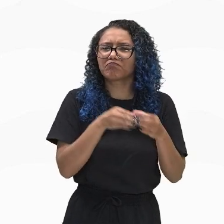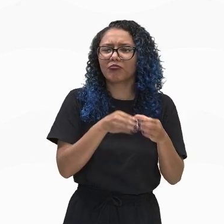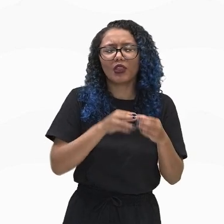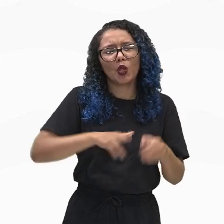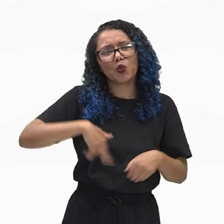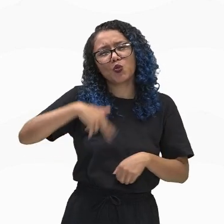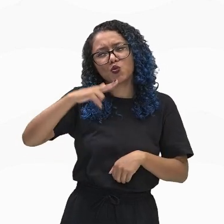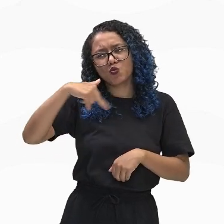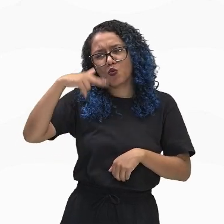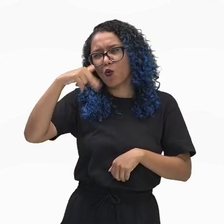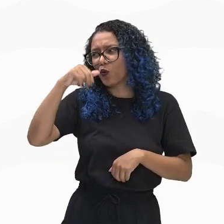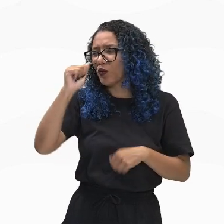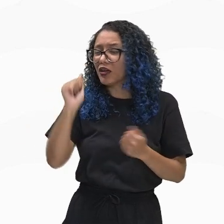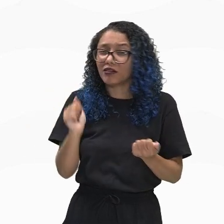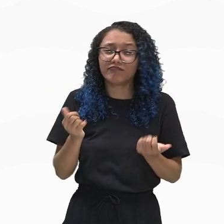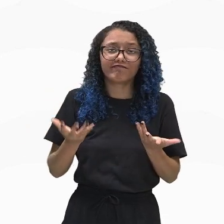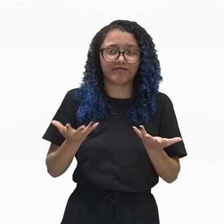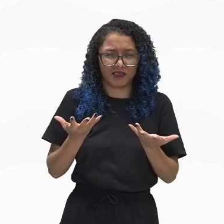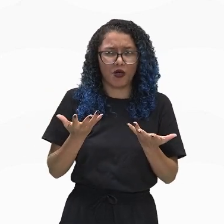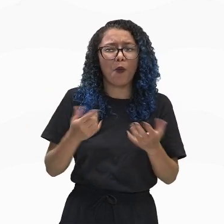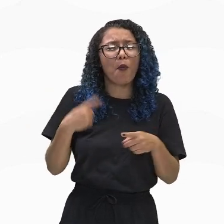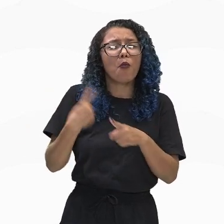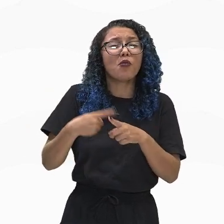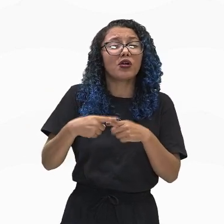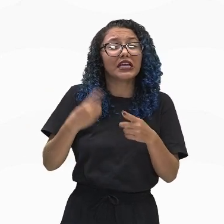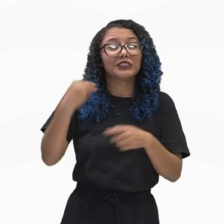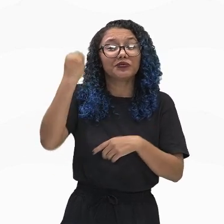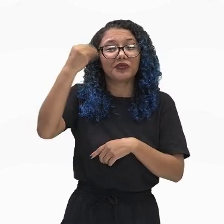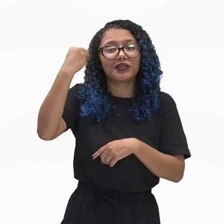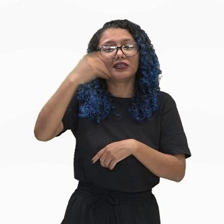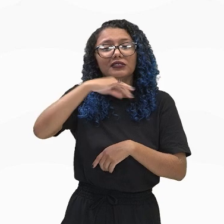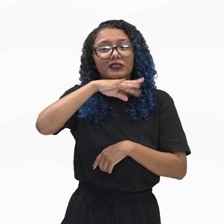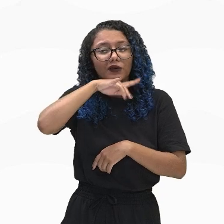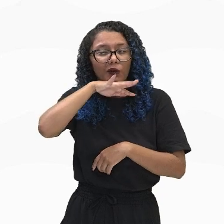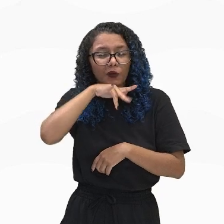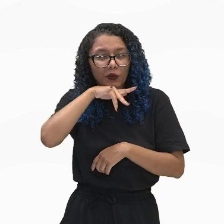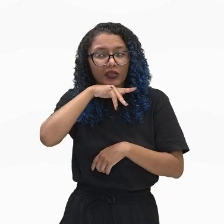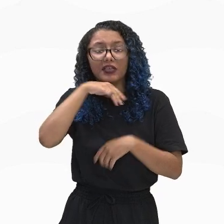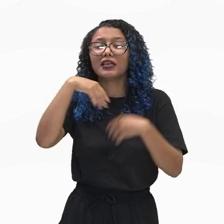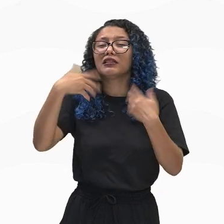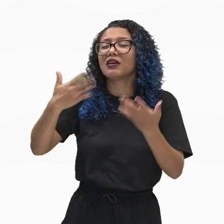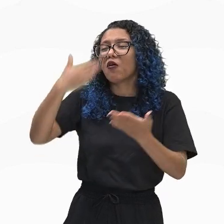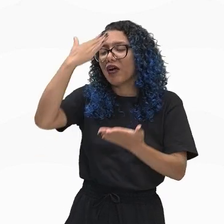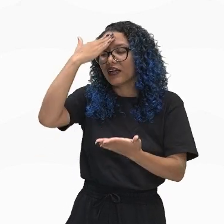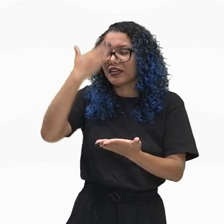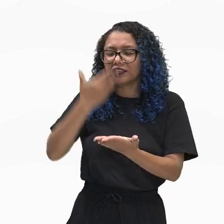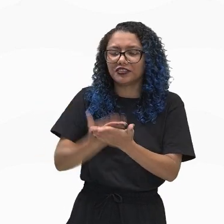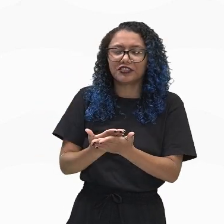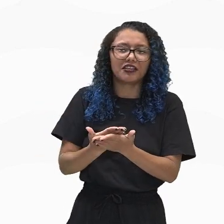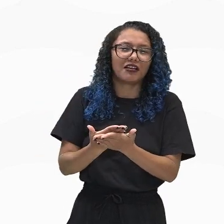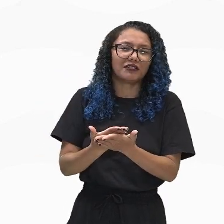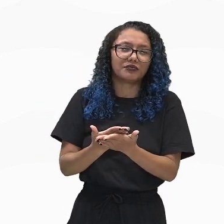experiências ruins, né, isso é levado a crer que nós não podemos ser amados